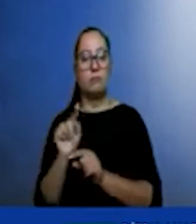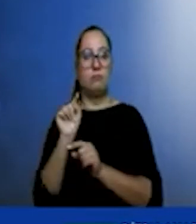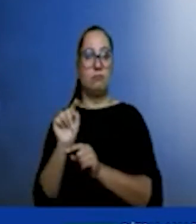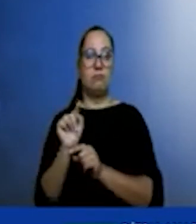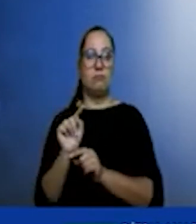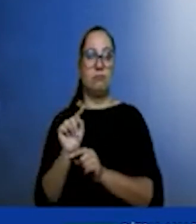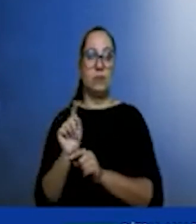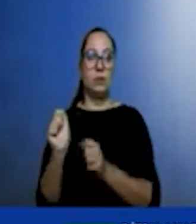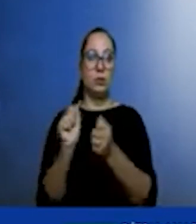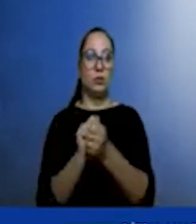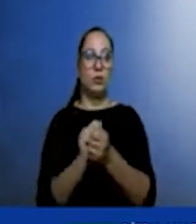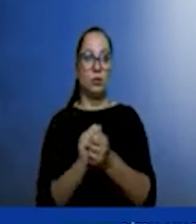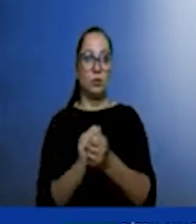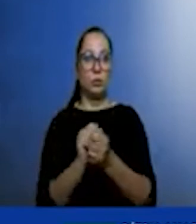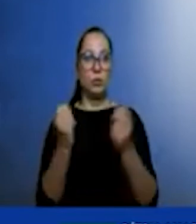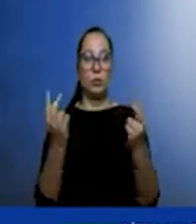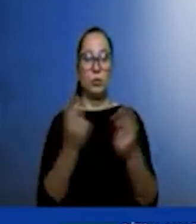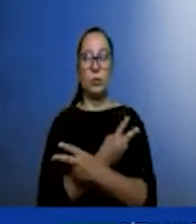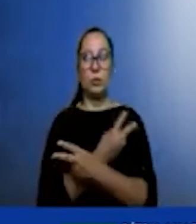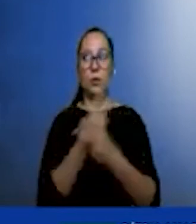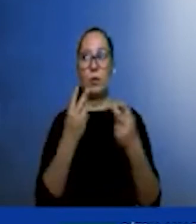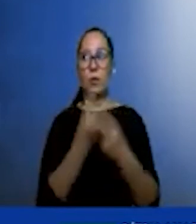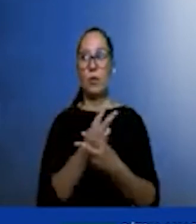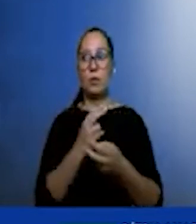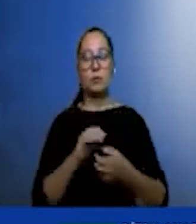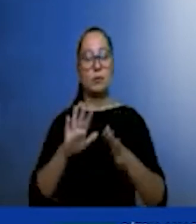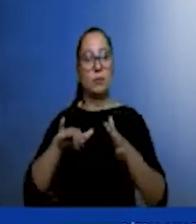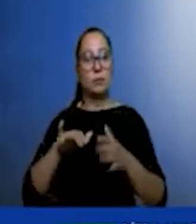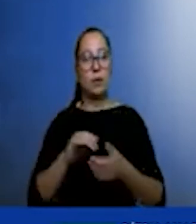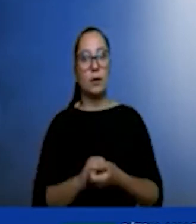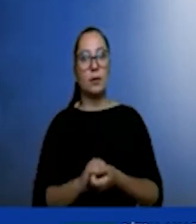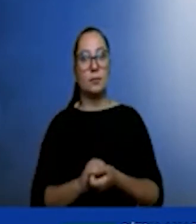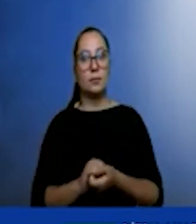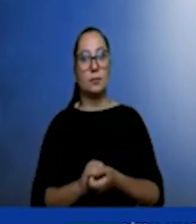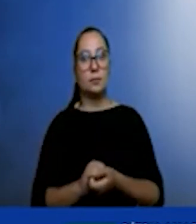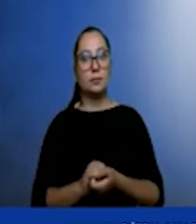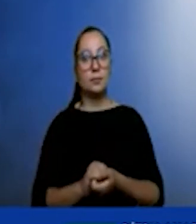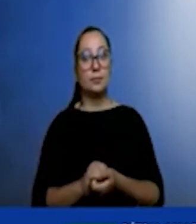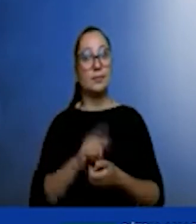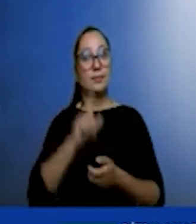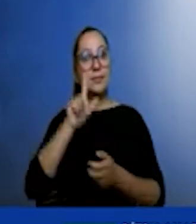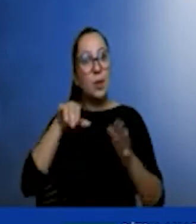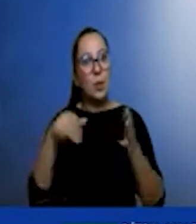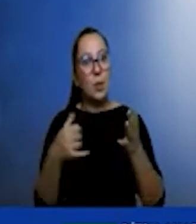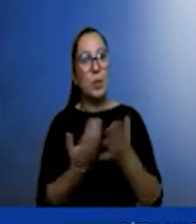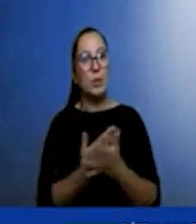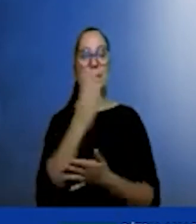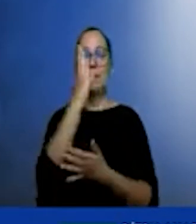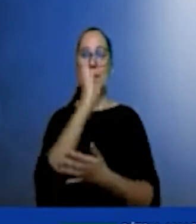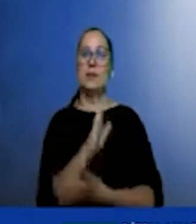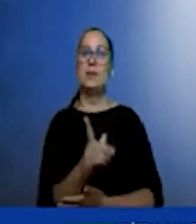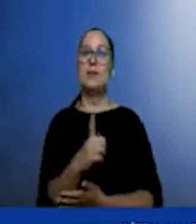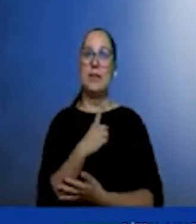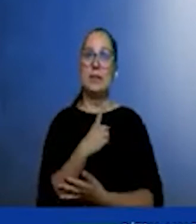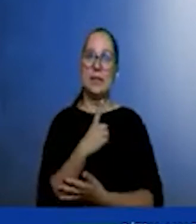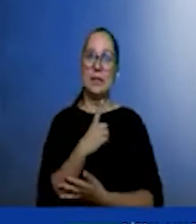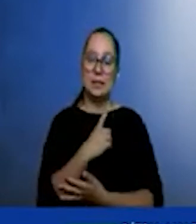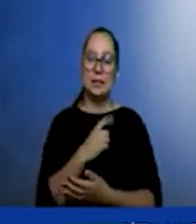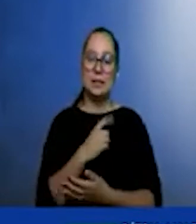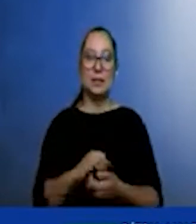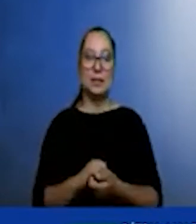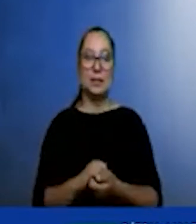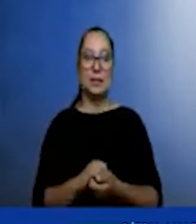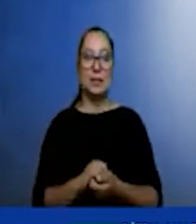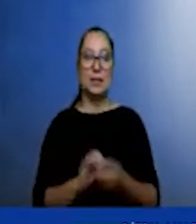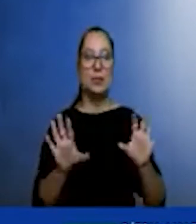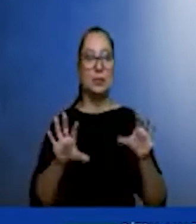a eólica offshore, né? Então, a questão é oportunidades. O Brasil tem um conjunto